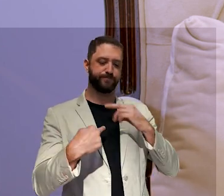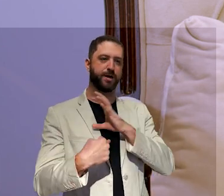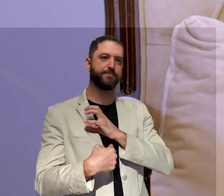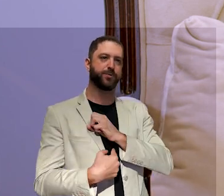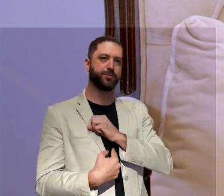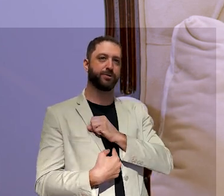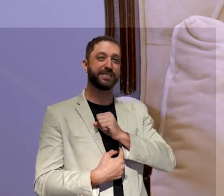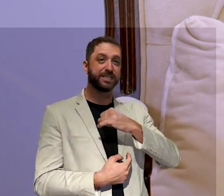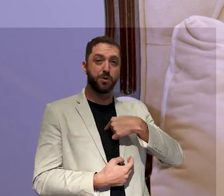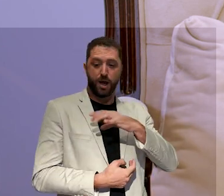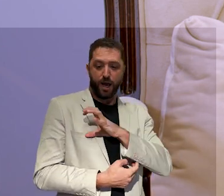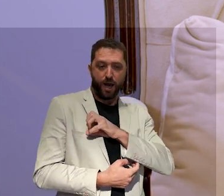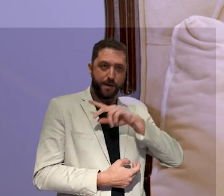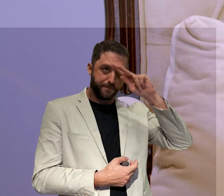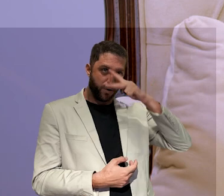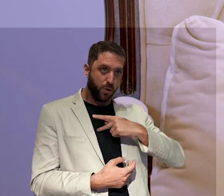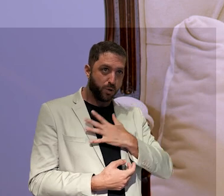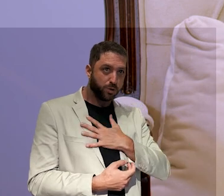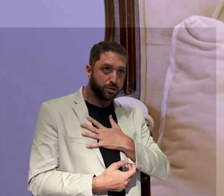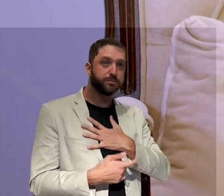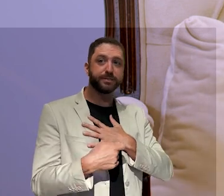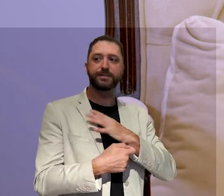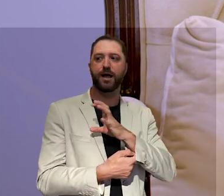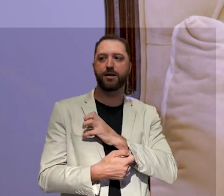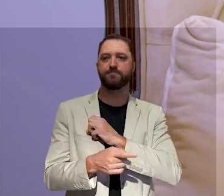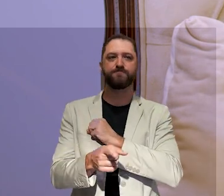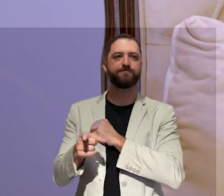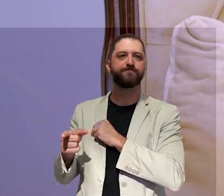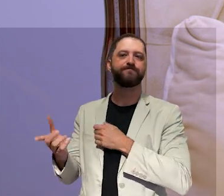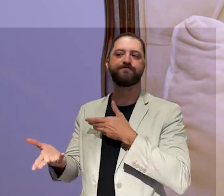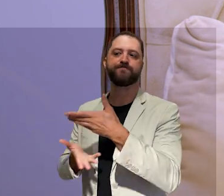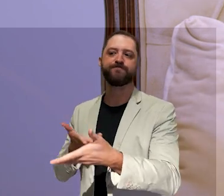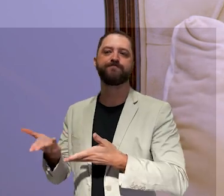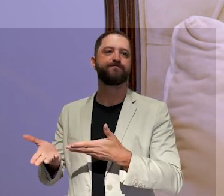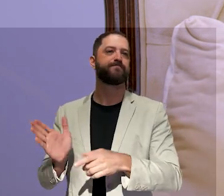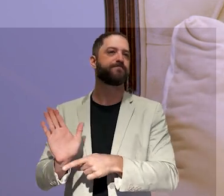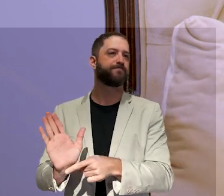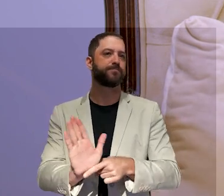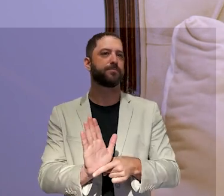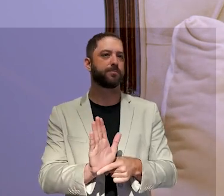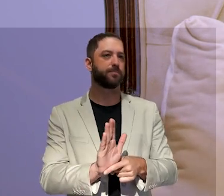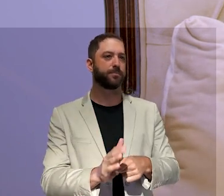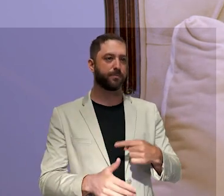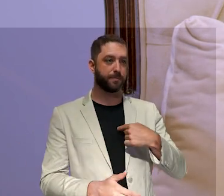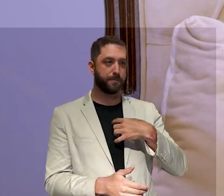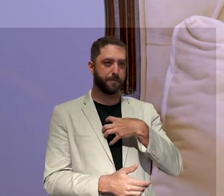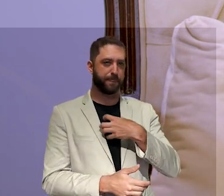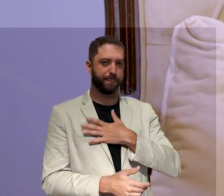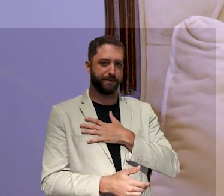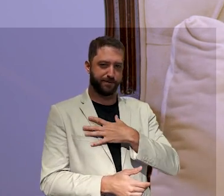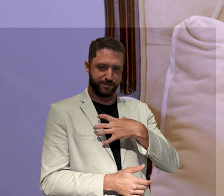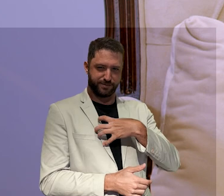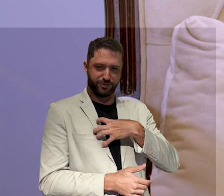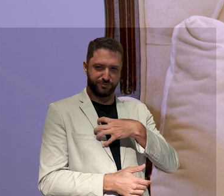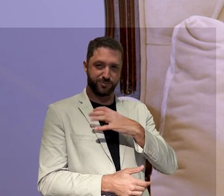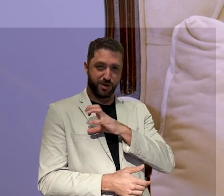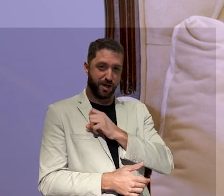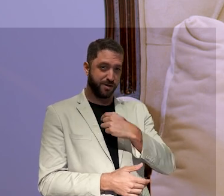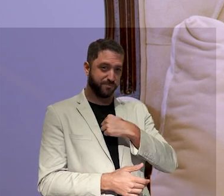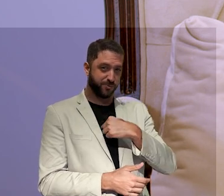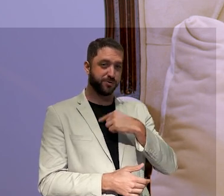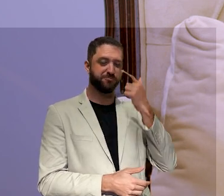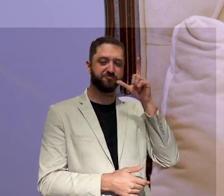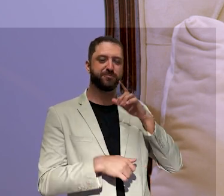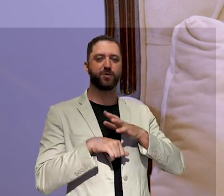de tudo, porque é amor próprio. Quando eu faço ações de amor próprio, as minhas ações têm que ser coerentes com isso. Quando